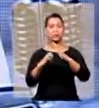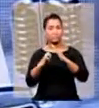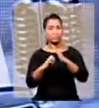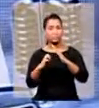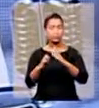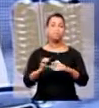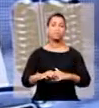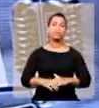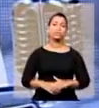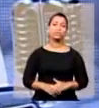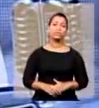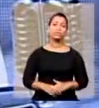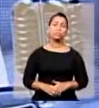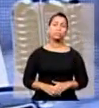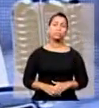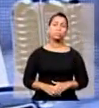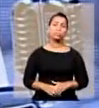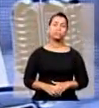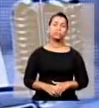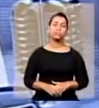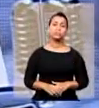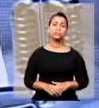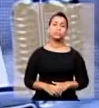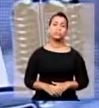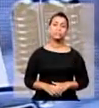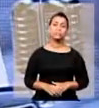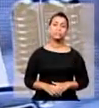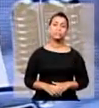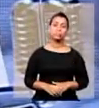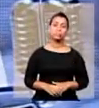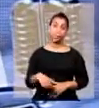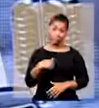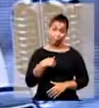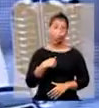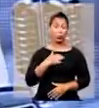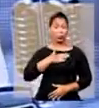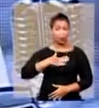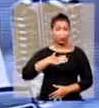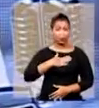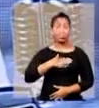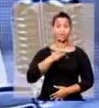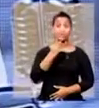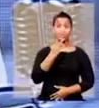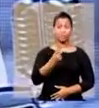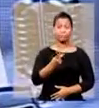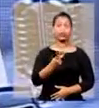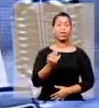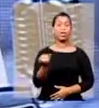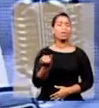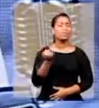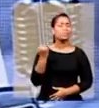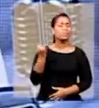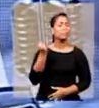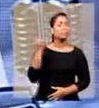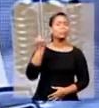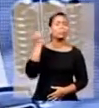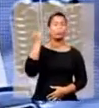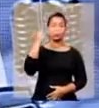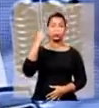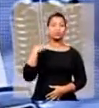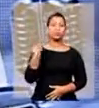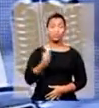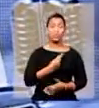eu gostaria de ressaltar a importância de estarmos cada vez mais juntos, né, nesse